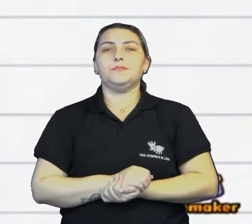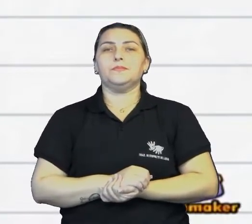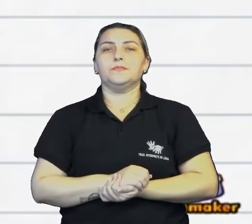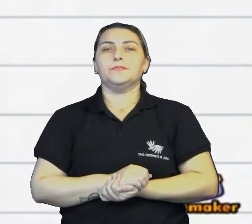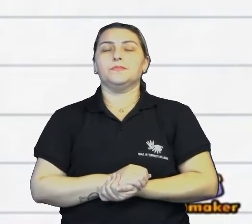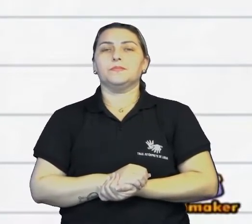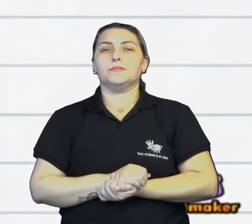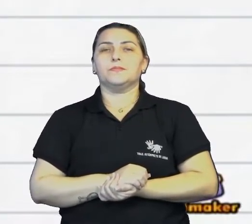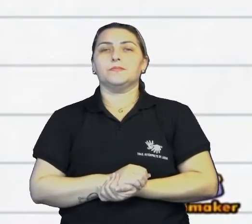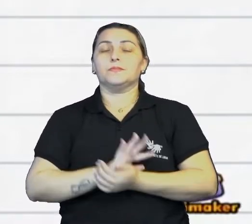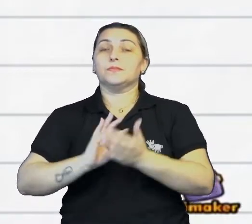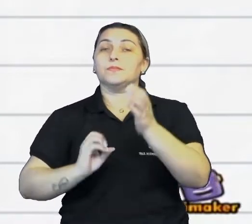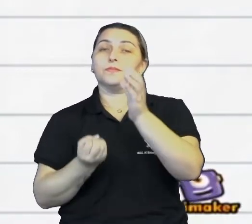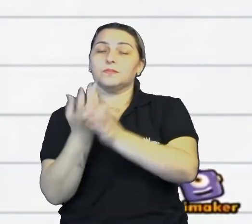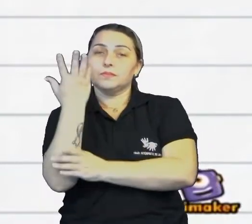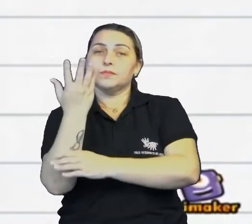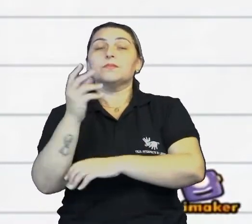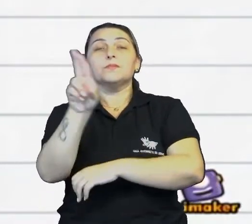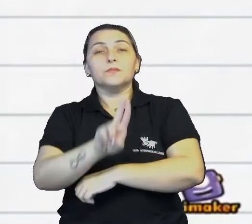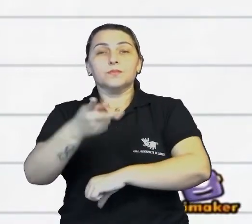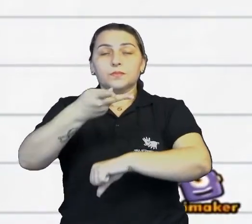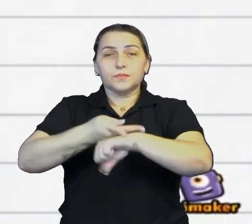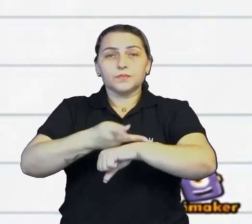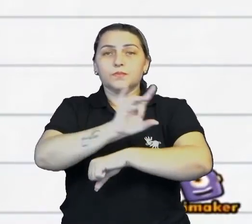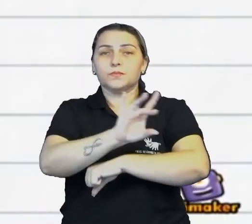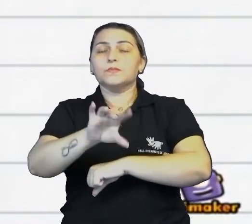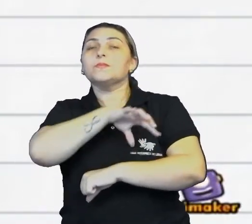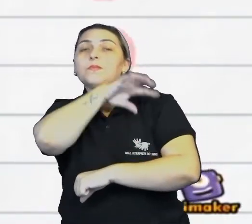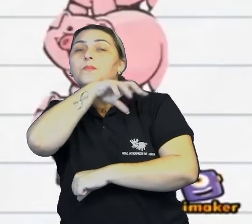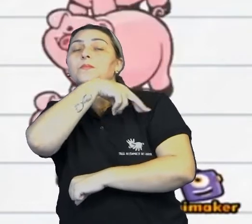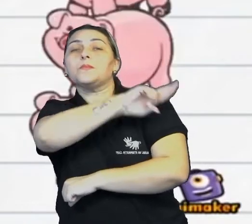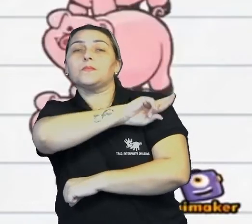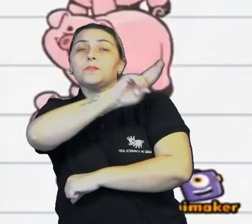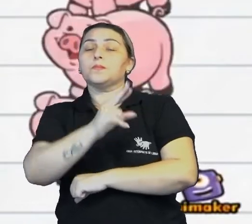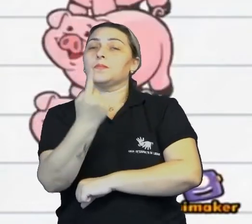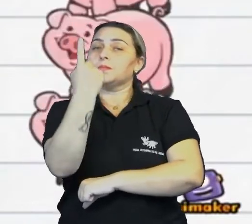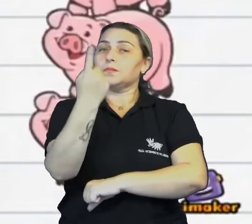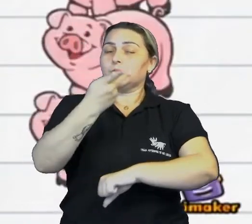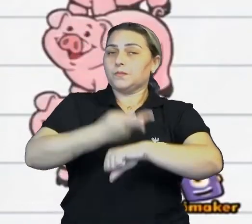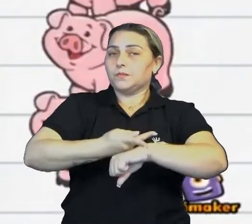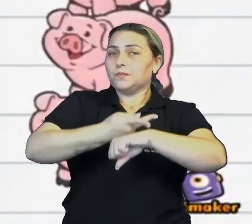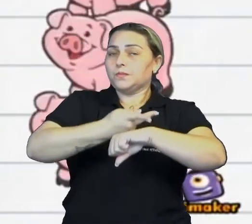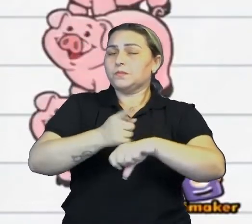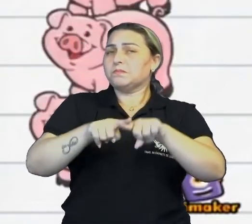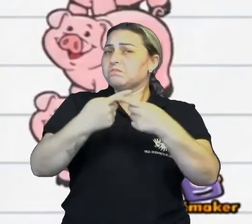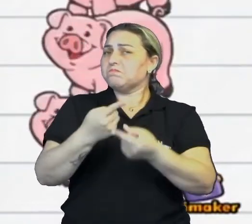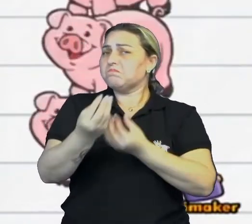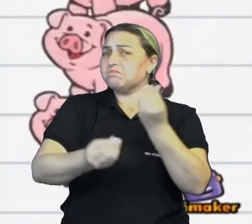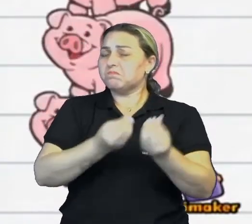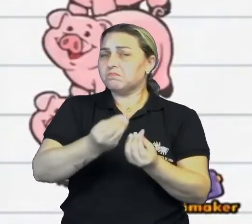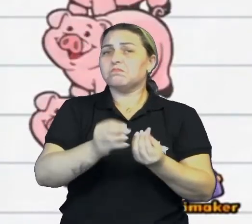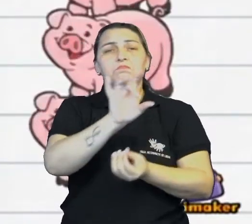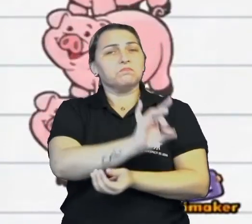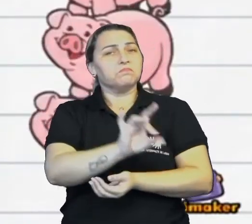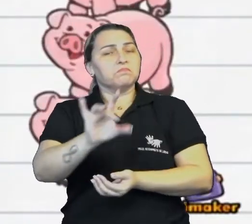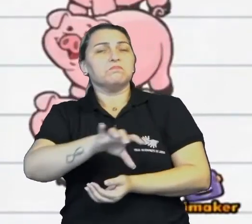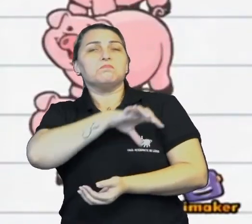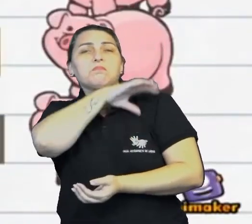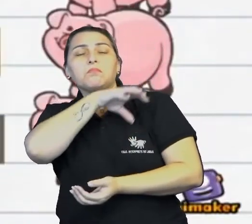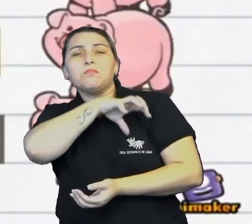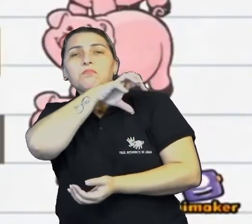Passou-se então a utilizar pedras. Cada animal representava uma. Mas como isso era feito? Para cada animal que ia